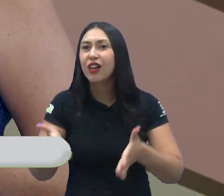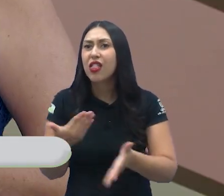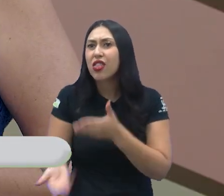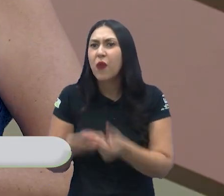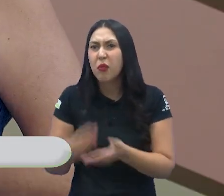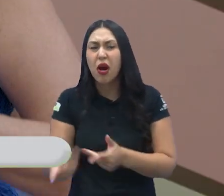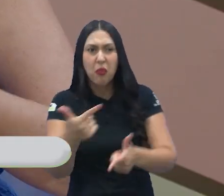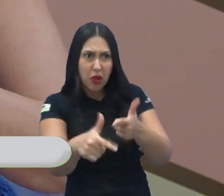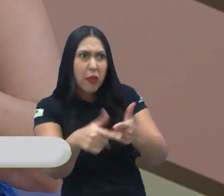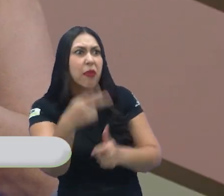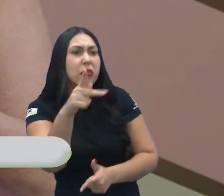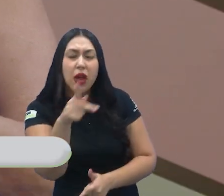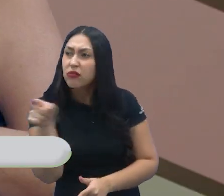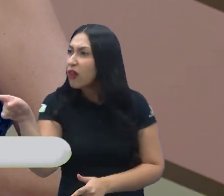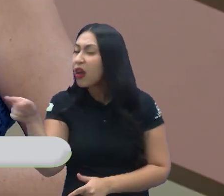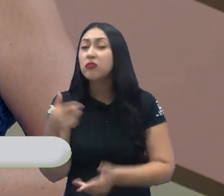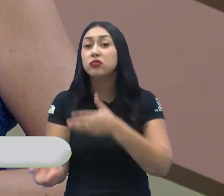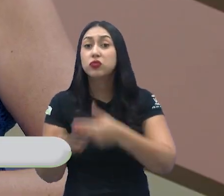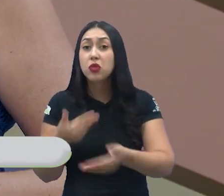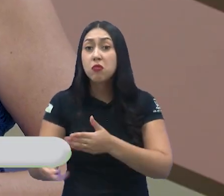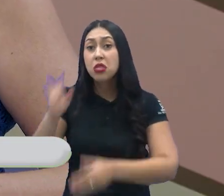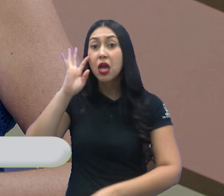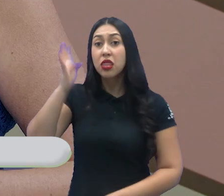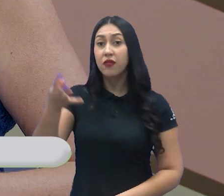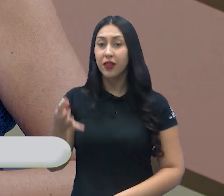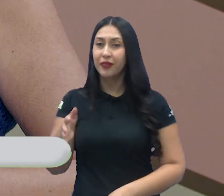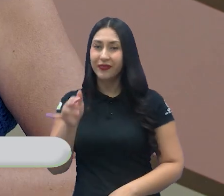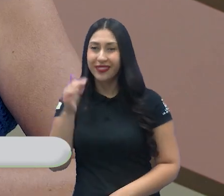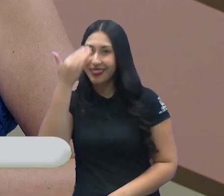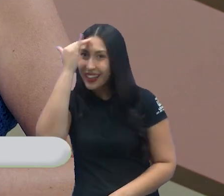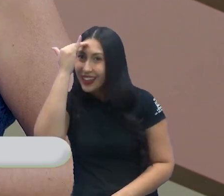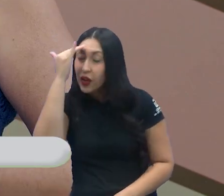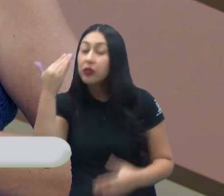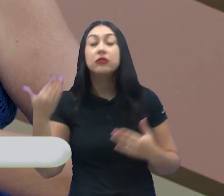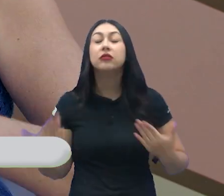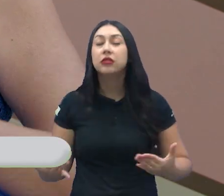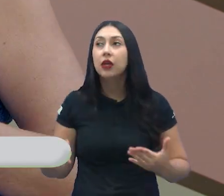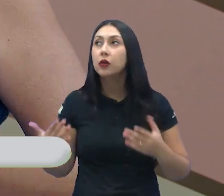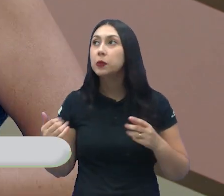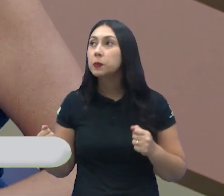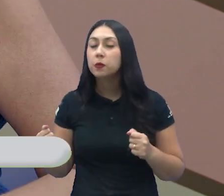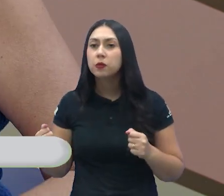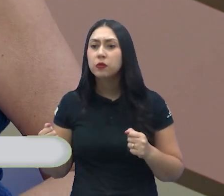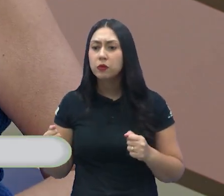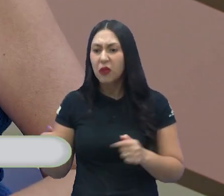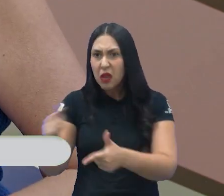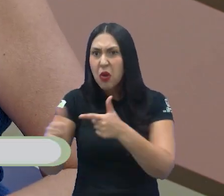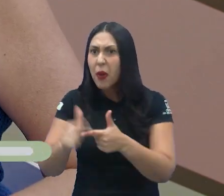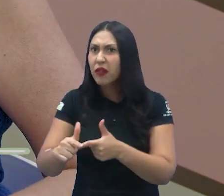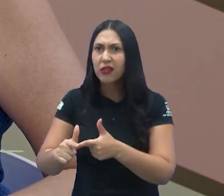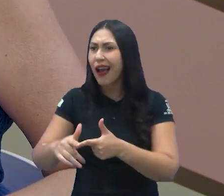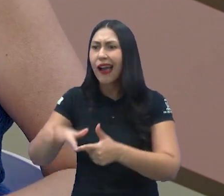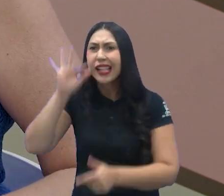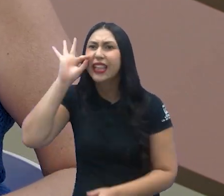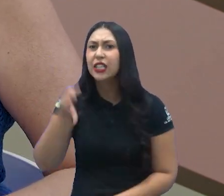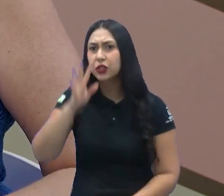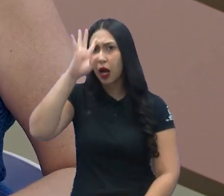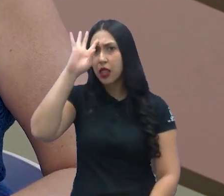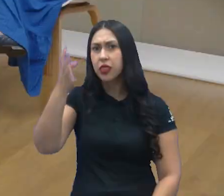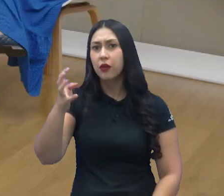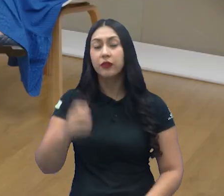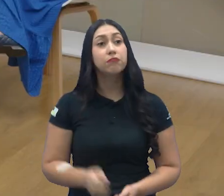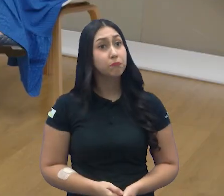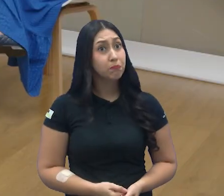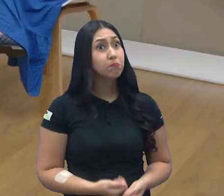do outro, vamos pensar nessa pedra como um problema. Então ele é daquele que resolve rapidamente as situações. Ai, perfeito,